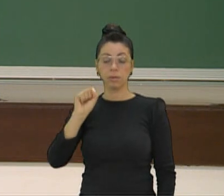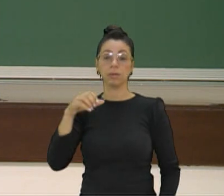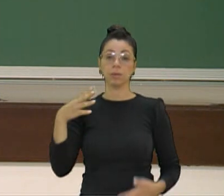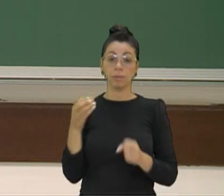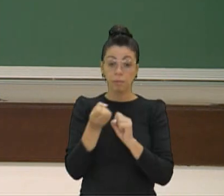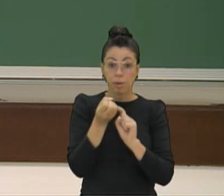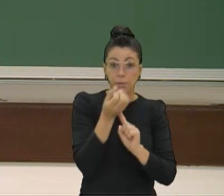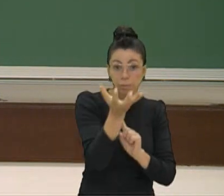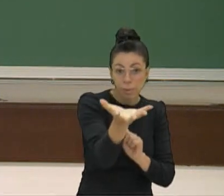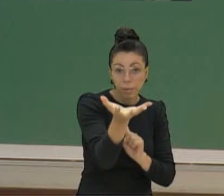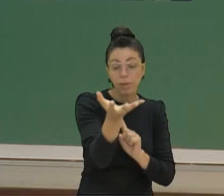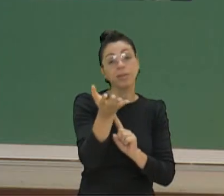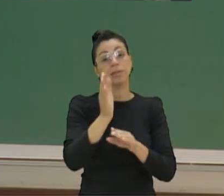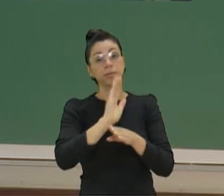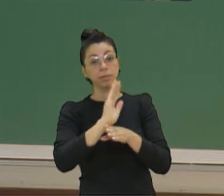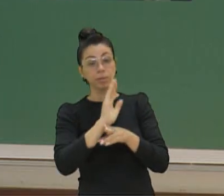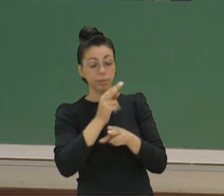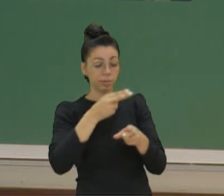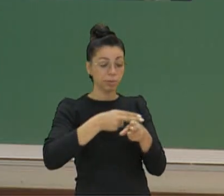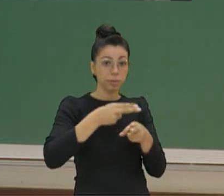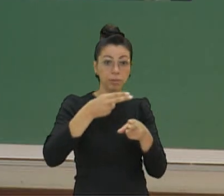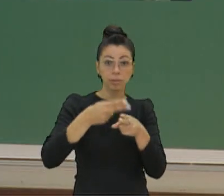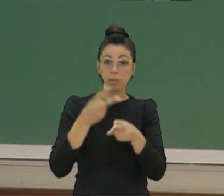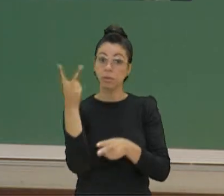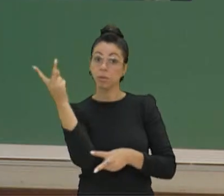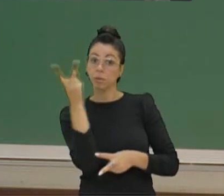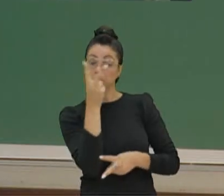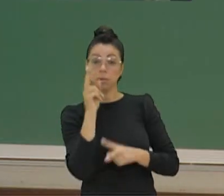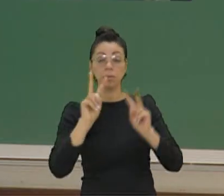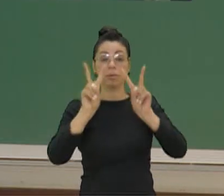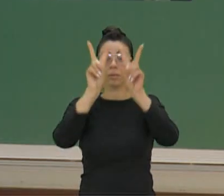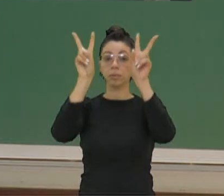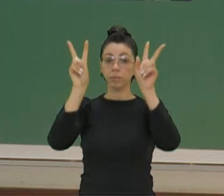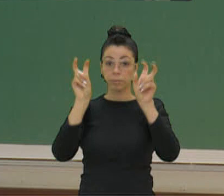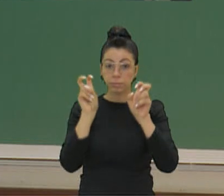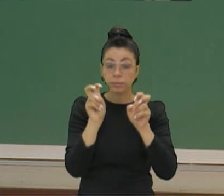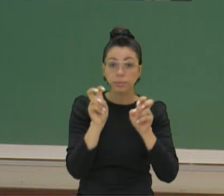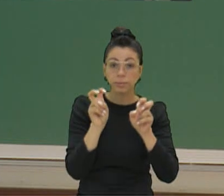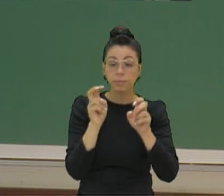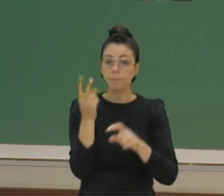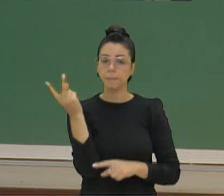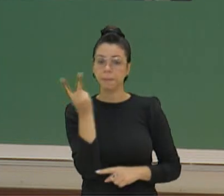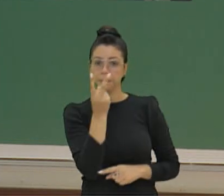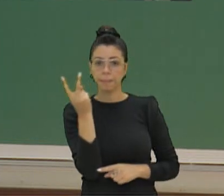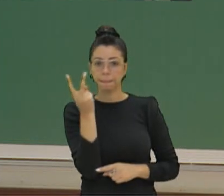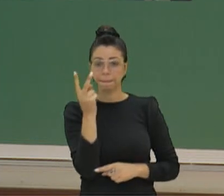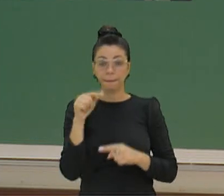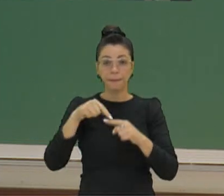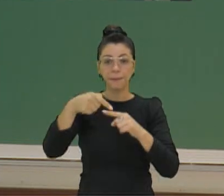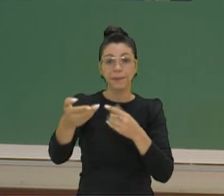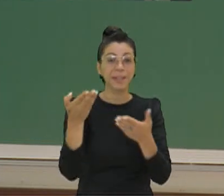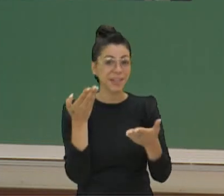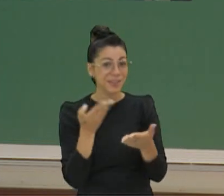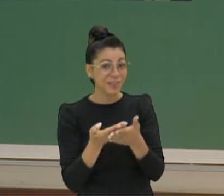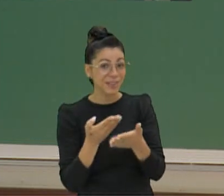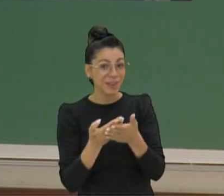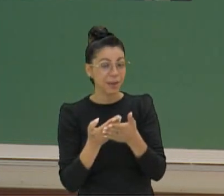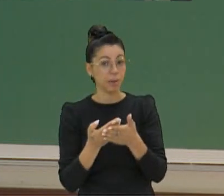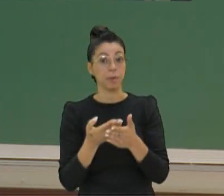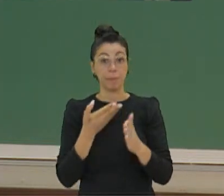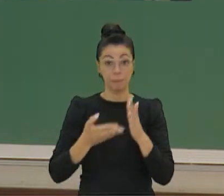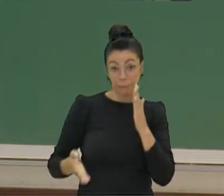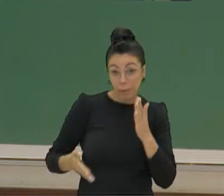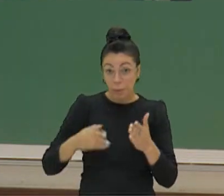televisão ou filme. Cone e bastonete é o assunto só os 2 na nossa próxima aula, da aula que vem. Então não perca a